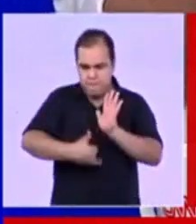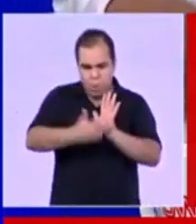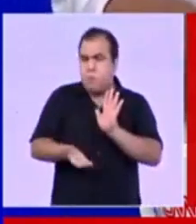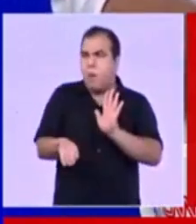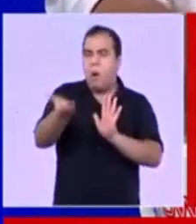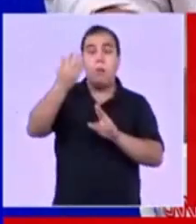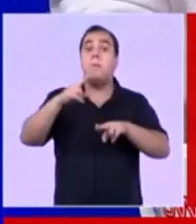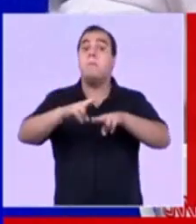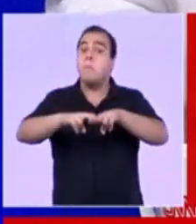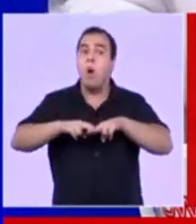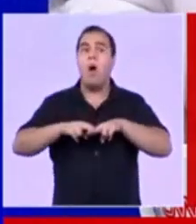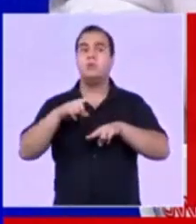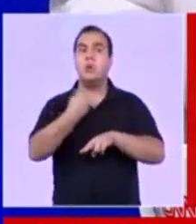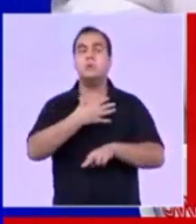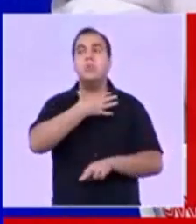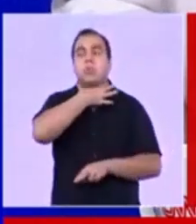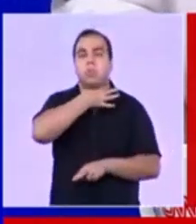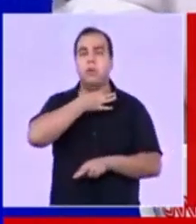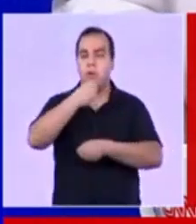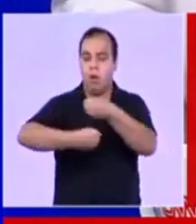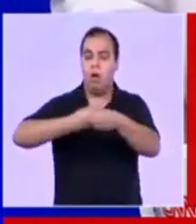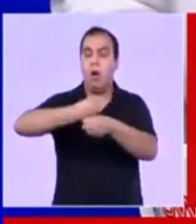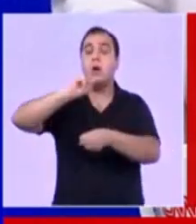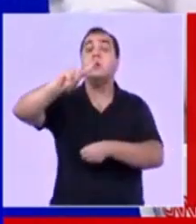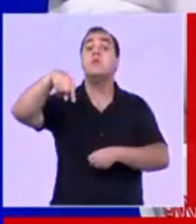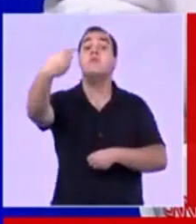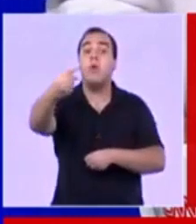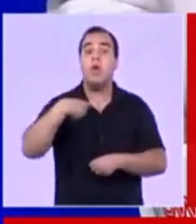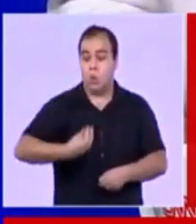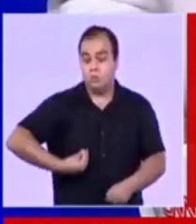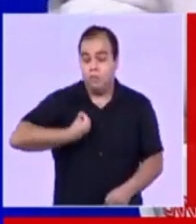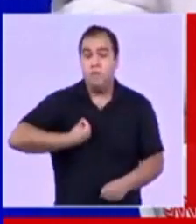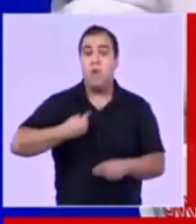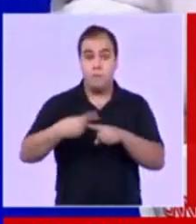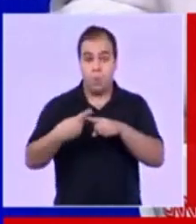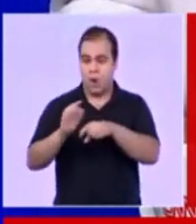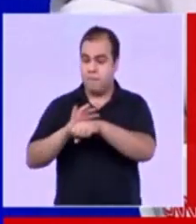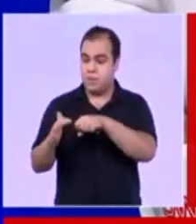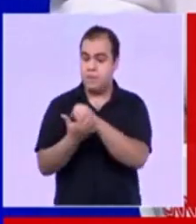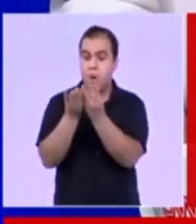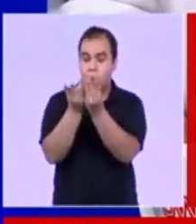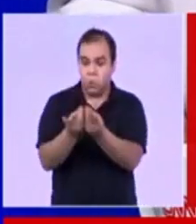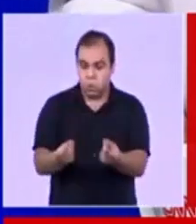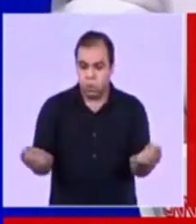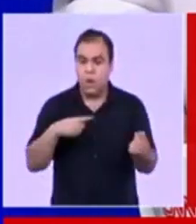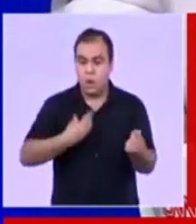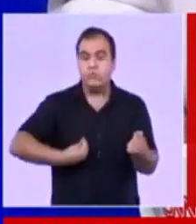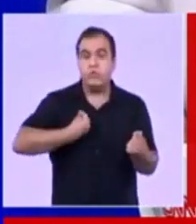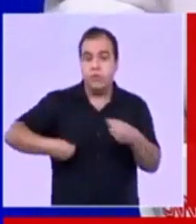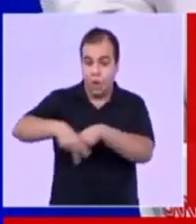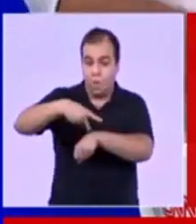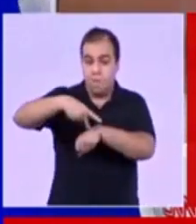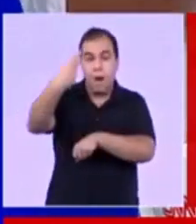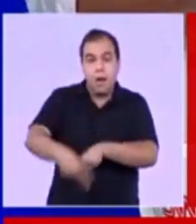um período de crise o que nós vamos viver no ano que vem e num cenário de posse pandemia na cidade e